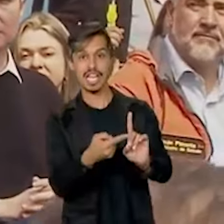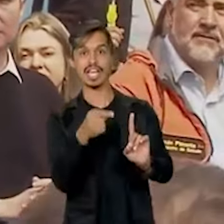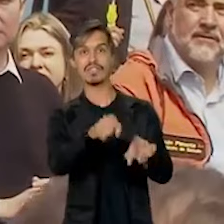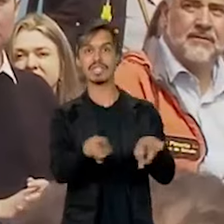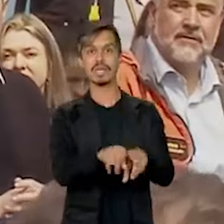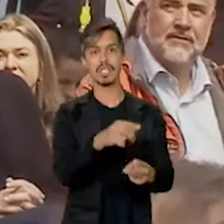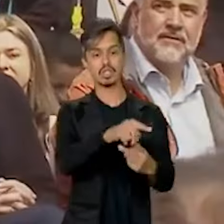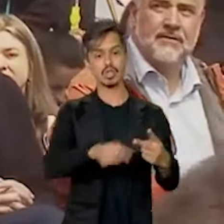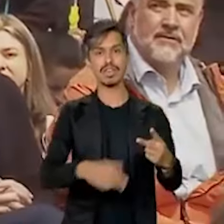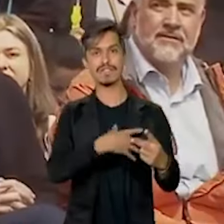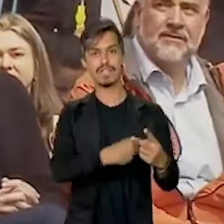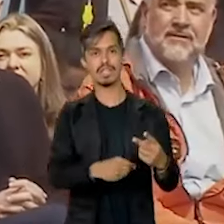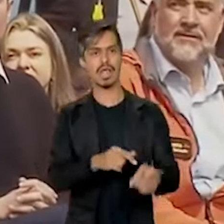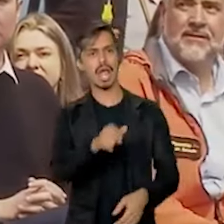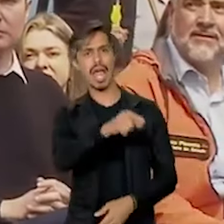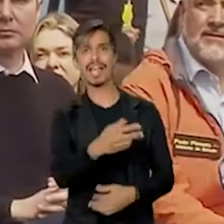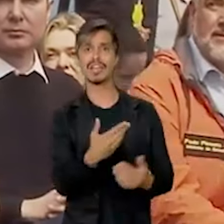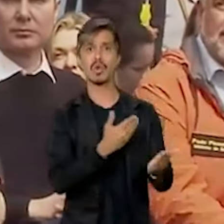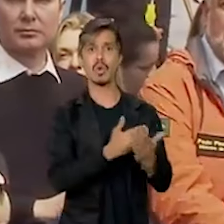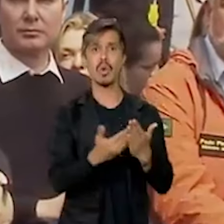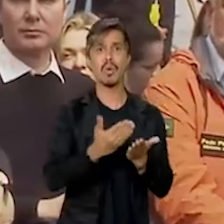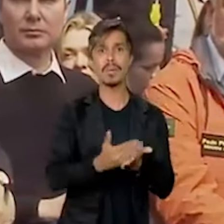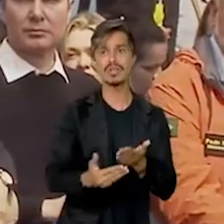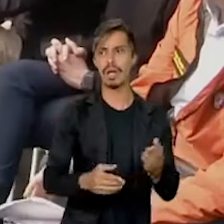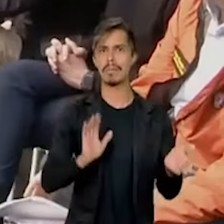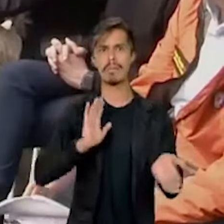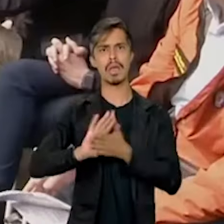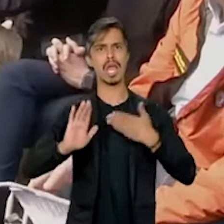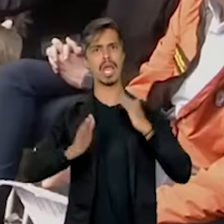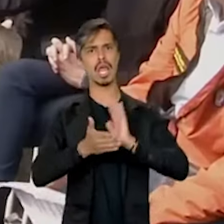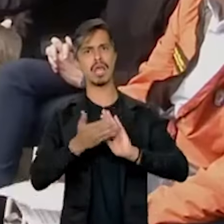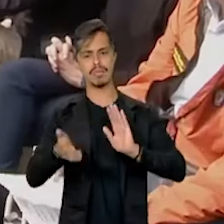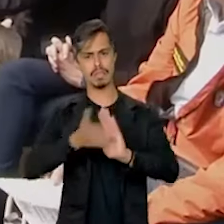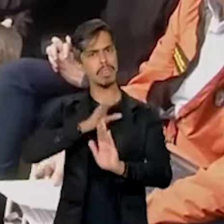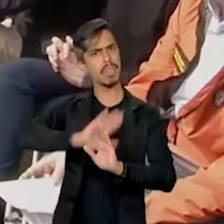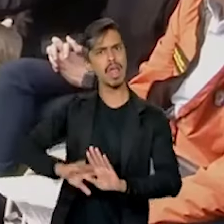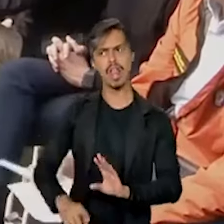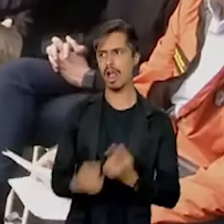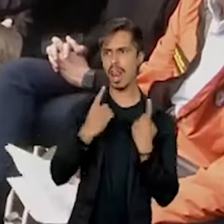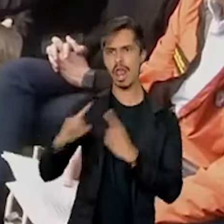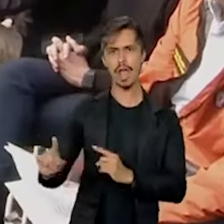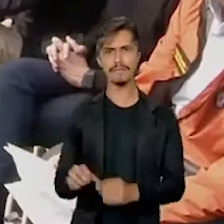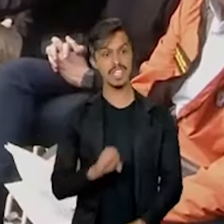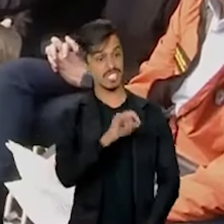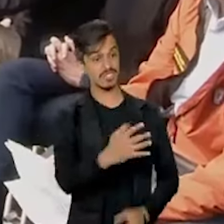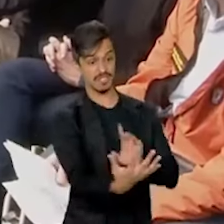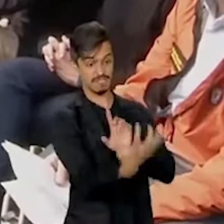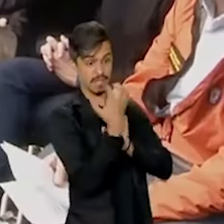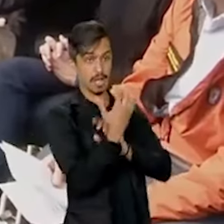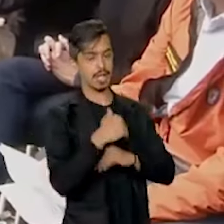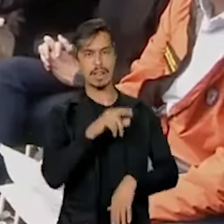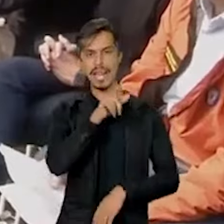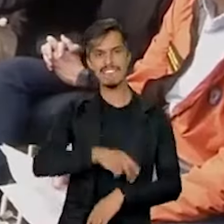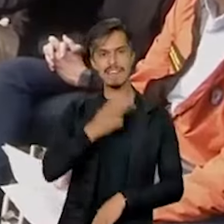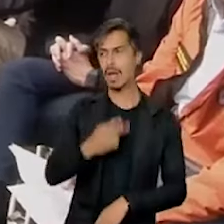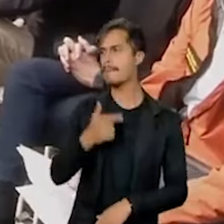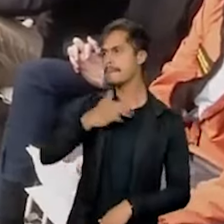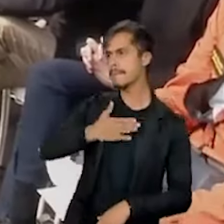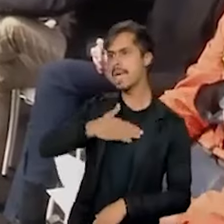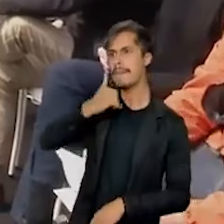filhos. E esse companheiro começou a me ameaçar. Não, eu não vou sair. Se você brigar comigo, a minha mulher está grávida.